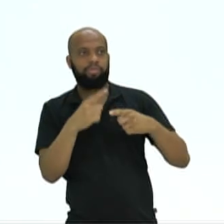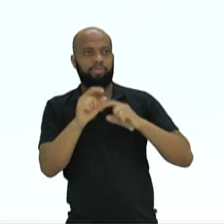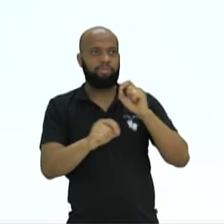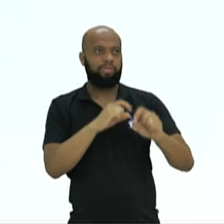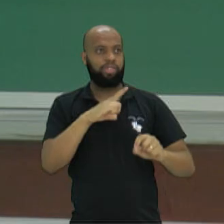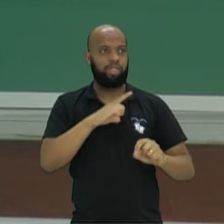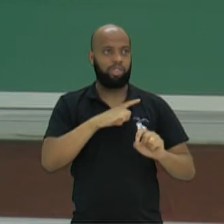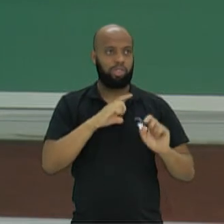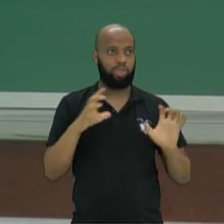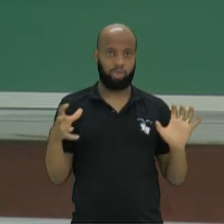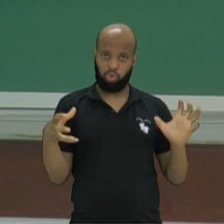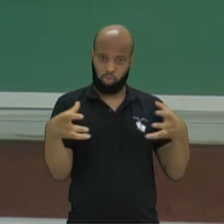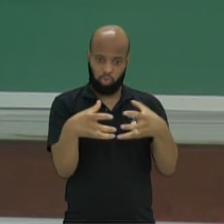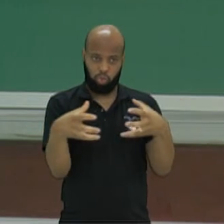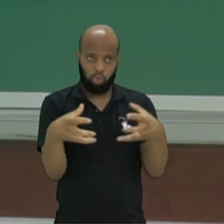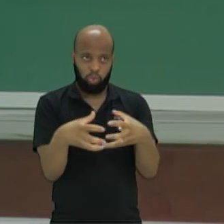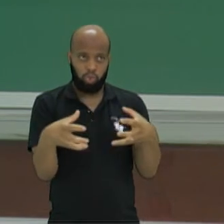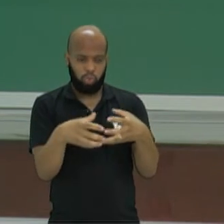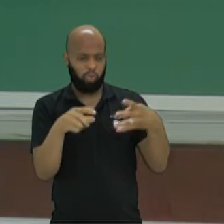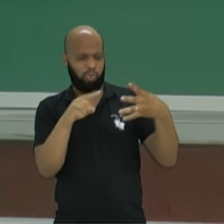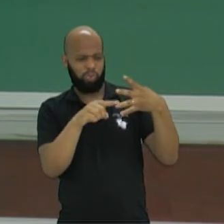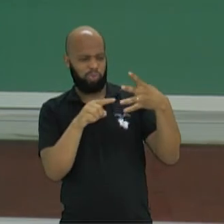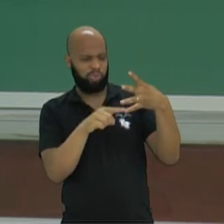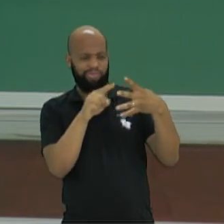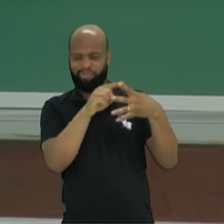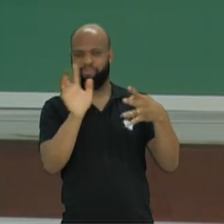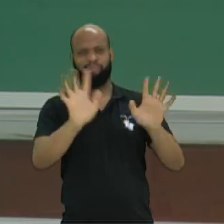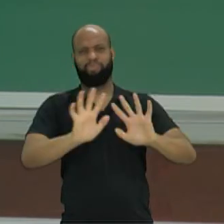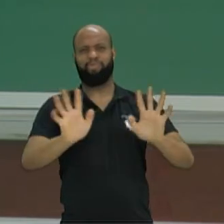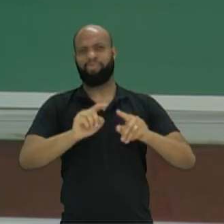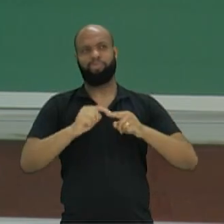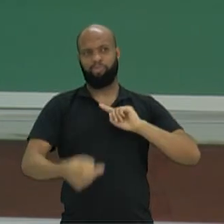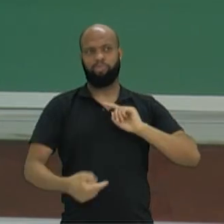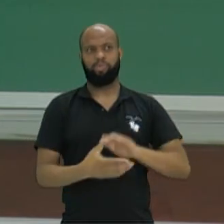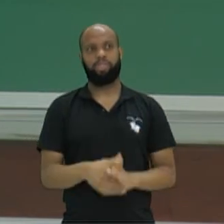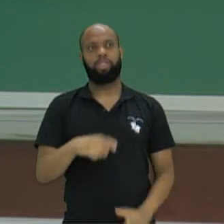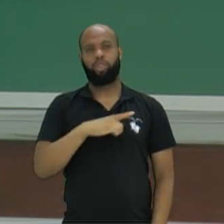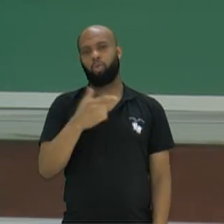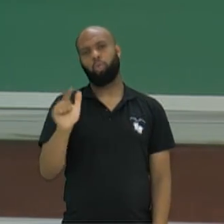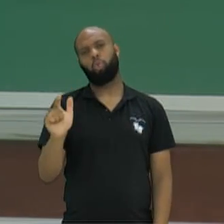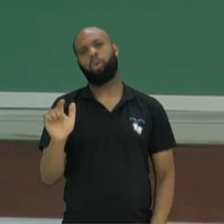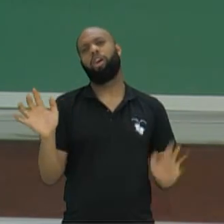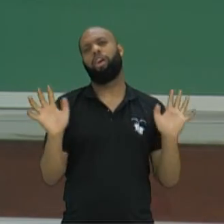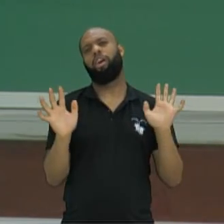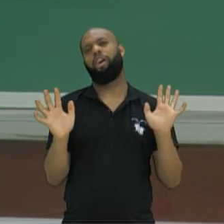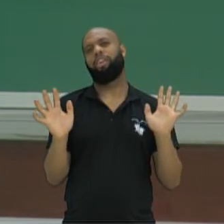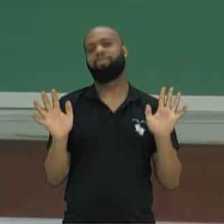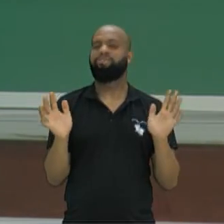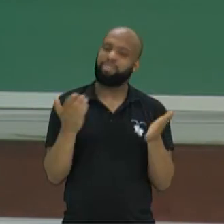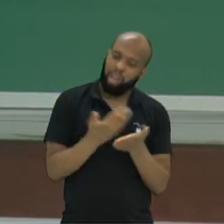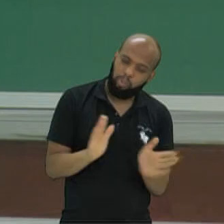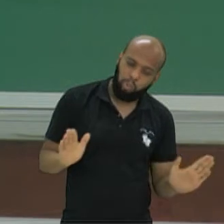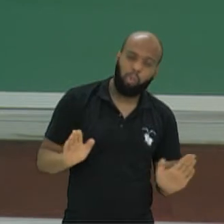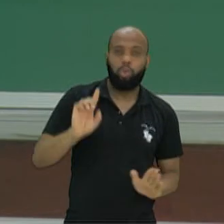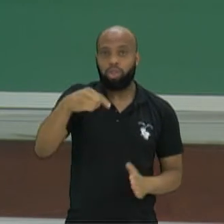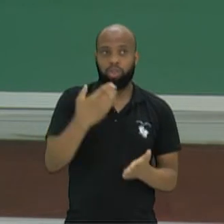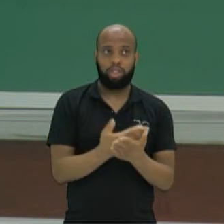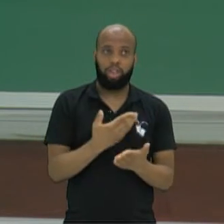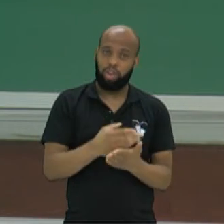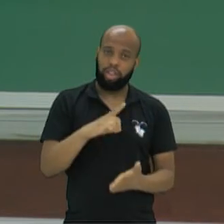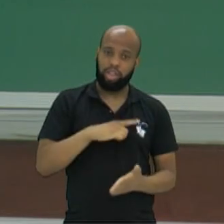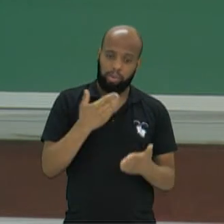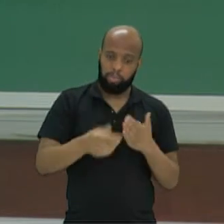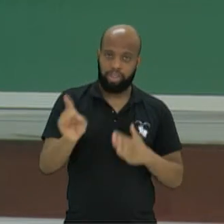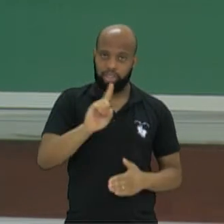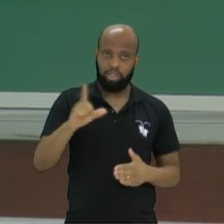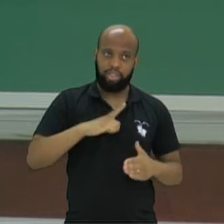da Realeza, gostei do nome. Tem mais uma? Não tem. Na próxima tem, não percam.